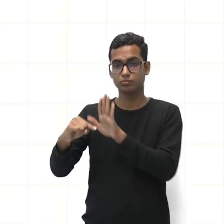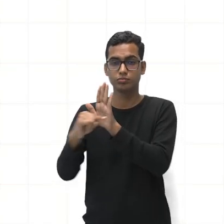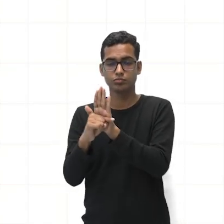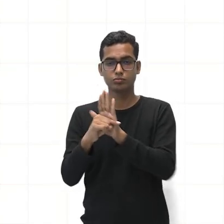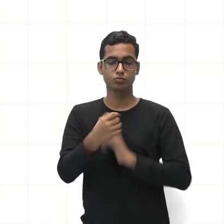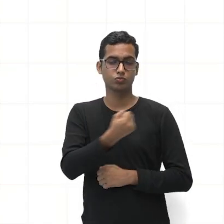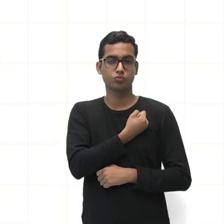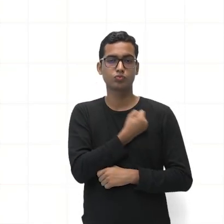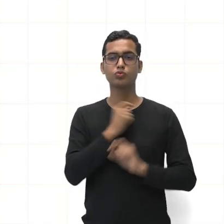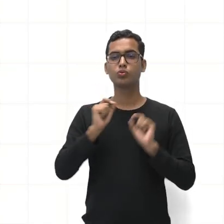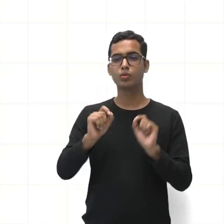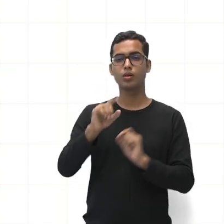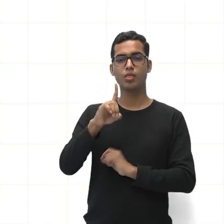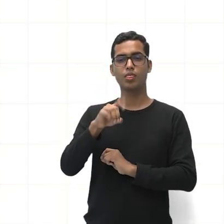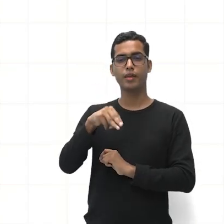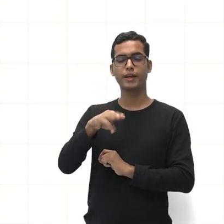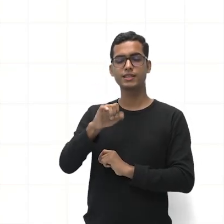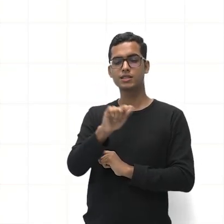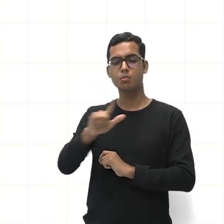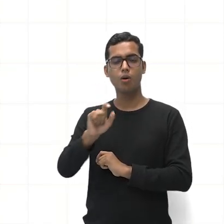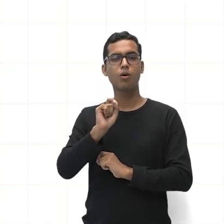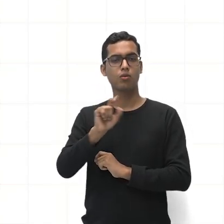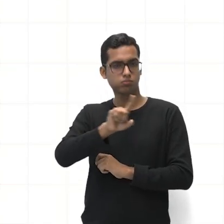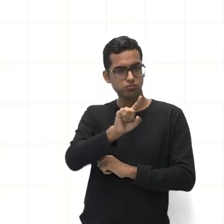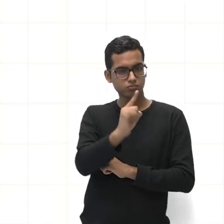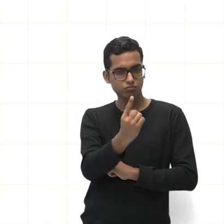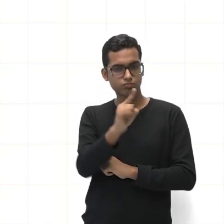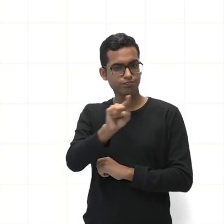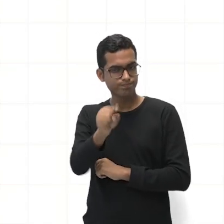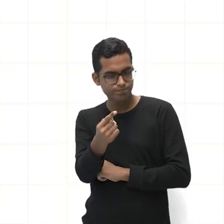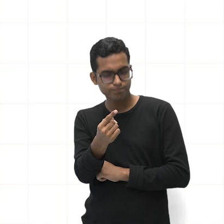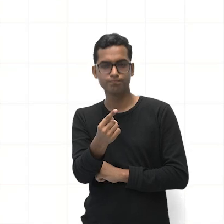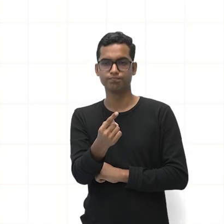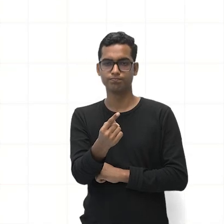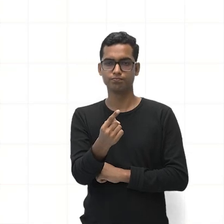adição e subtração. Então, adição.